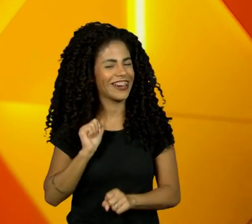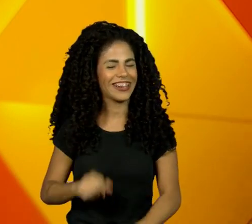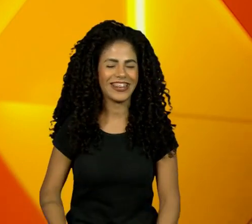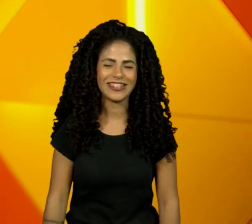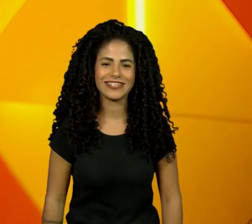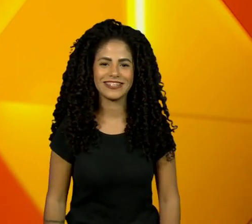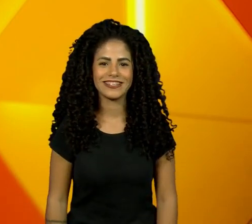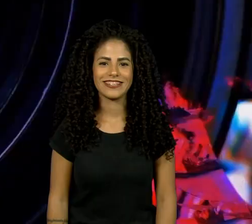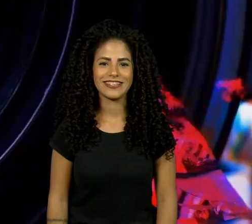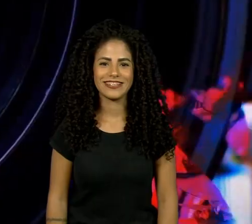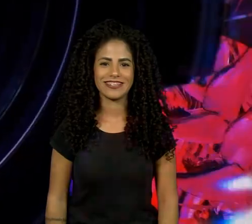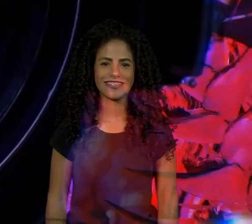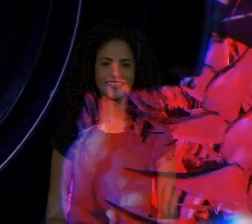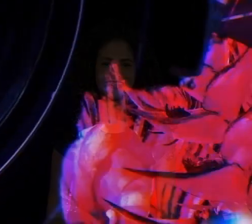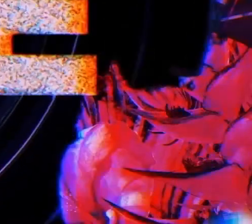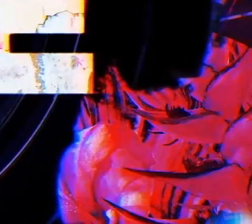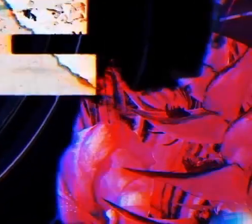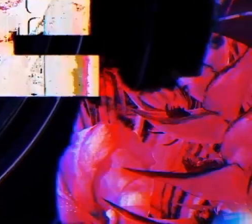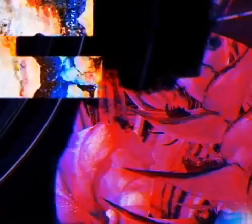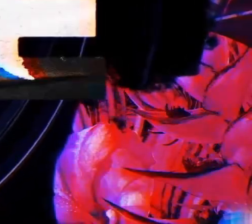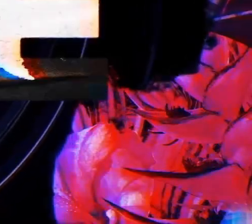espero.